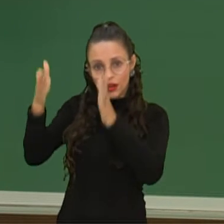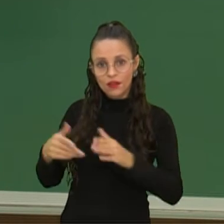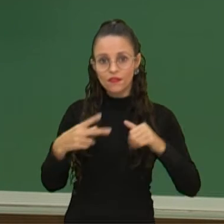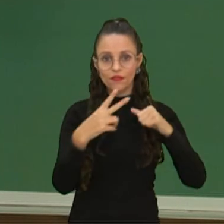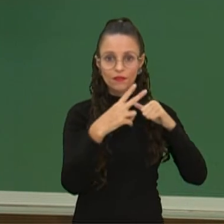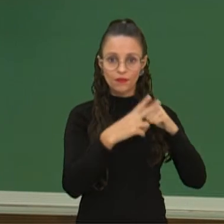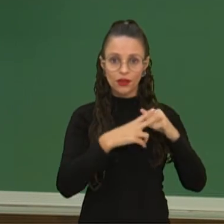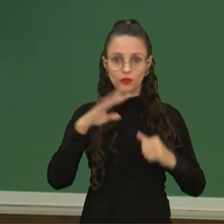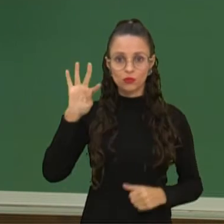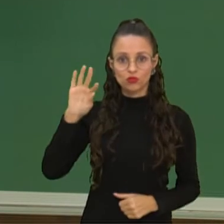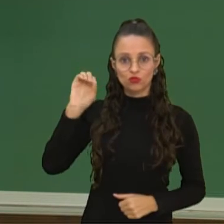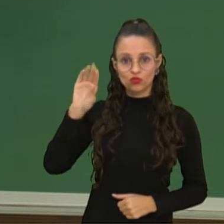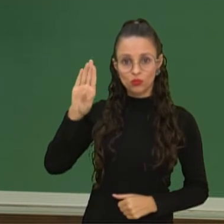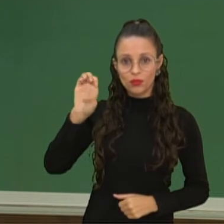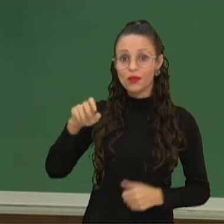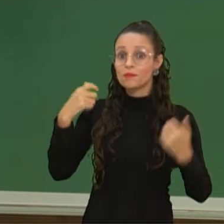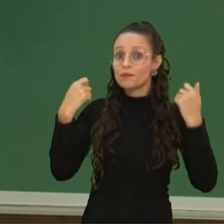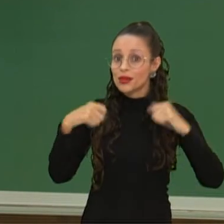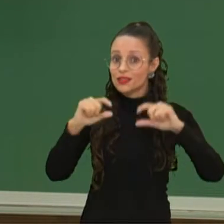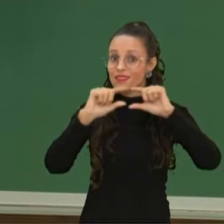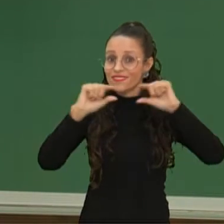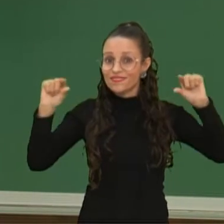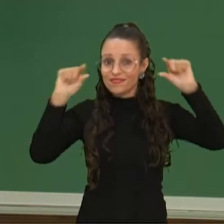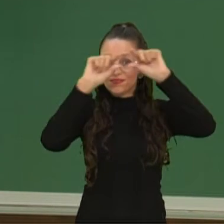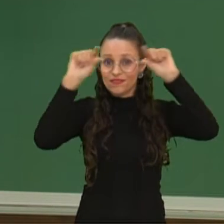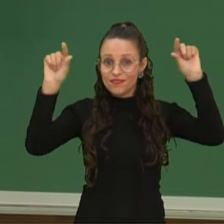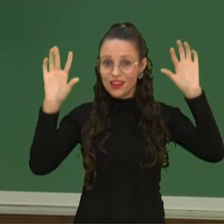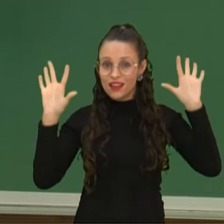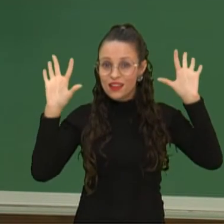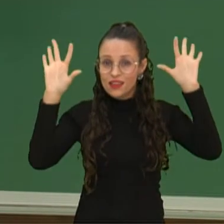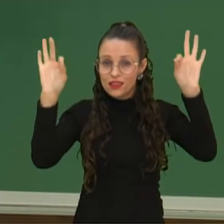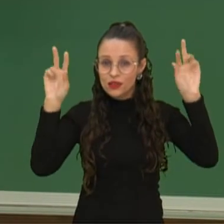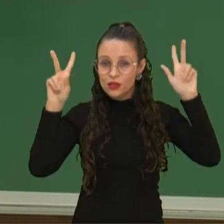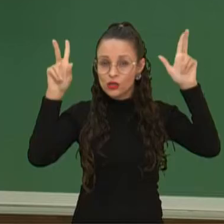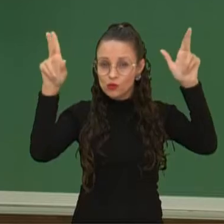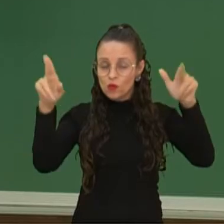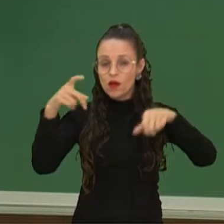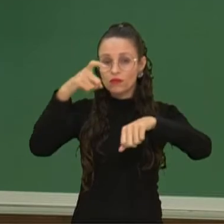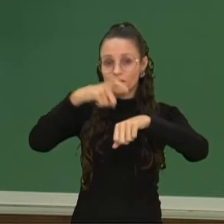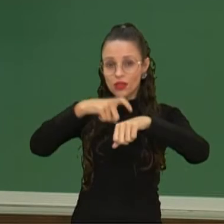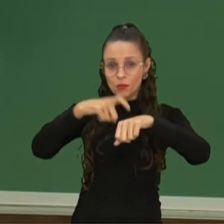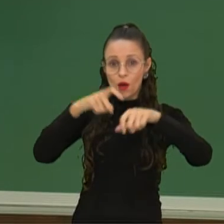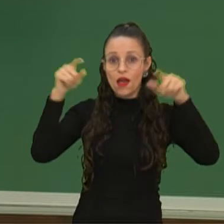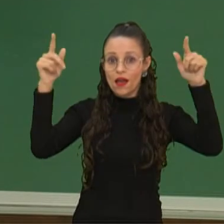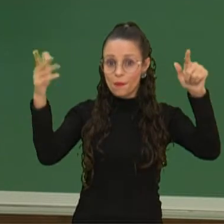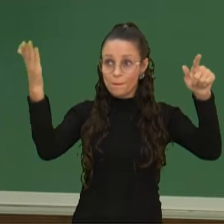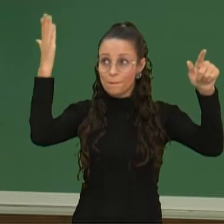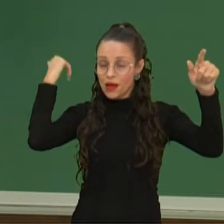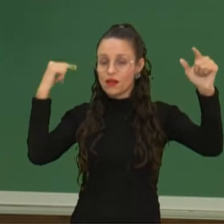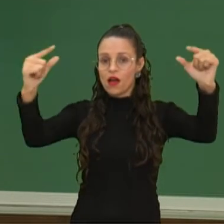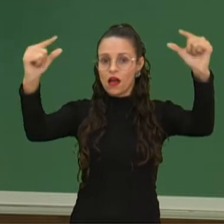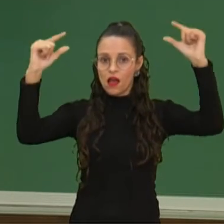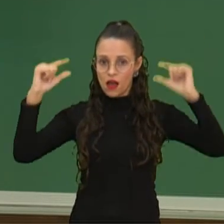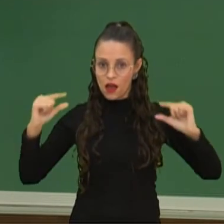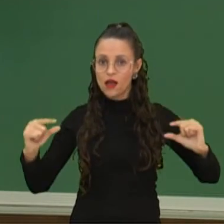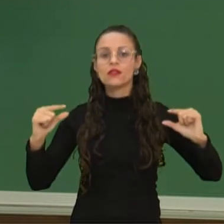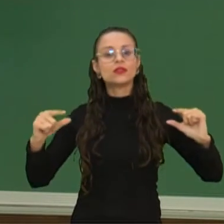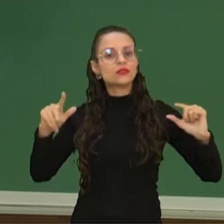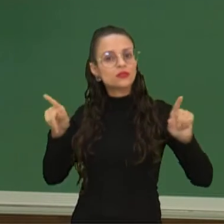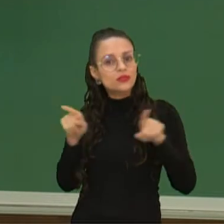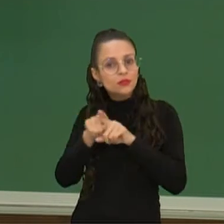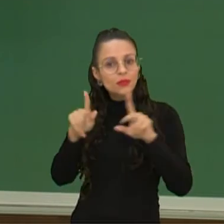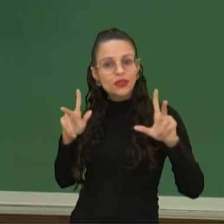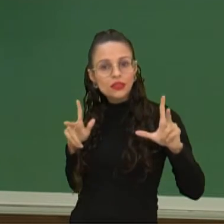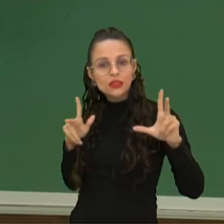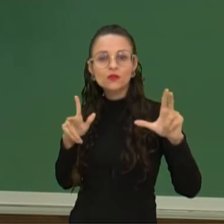o mesmo tempo verbal da frase ativa. Se a frase ativa estava no passado, até porque a gente está falando de uma criação da Segunda